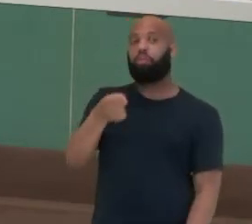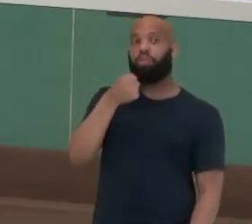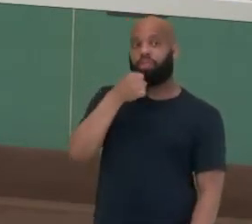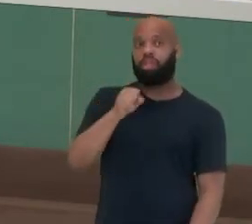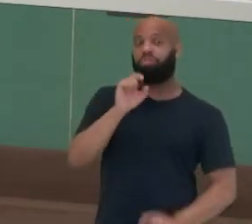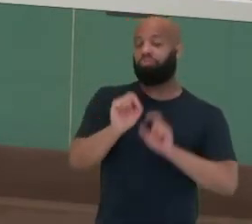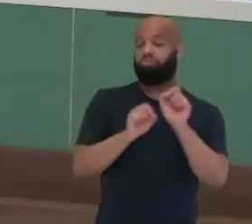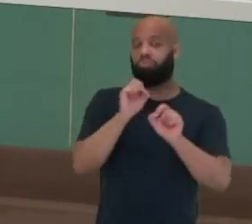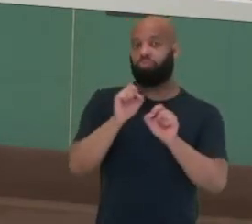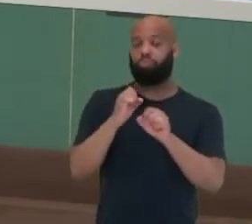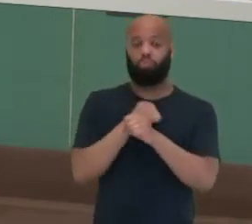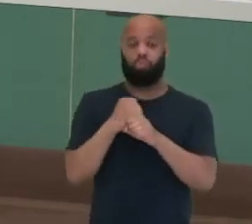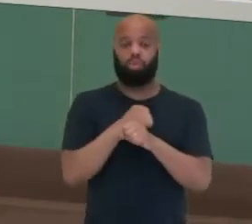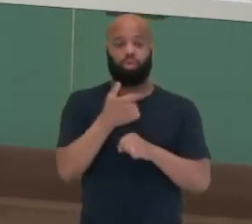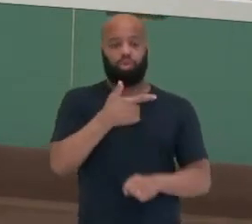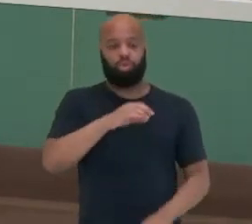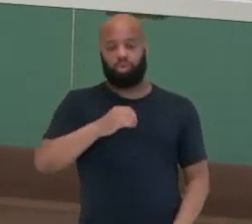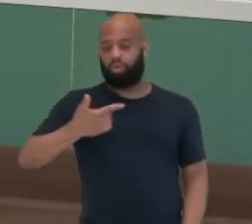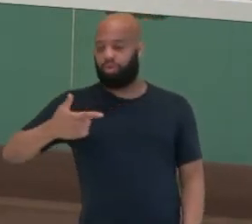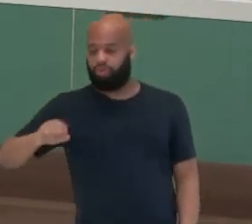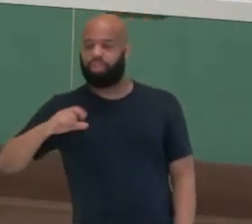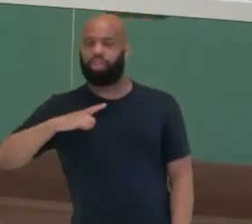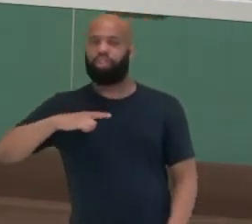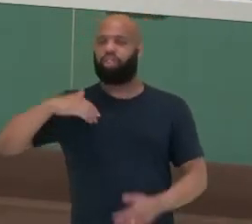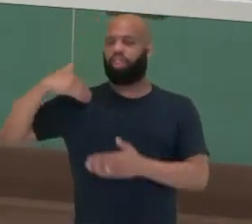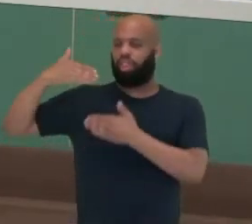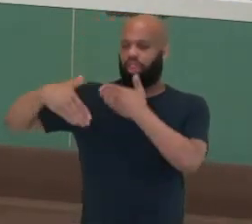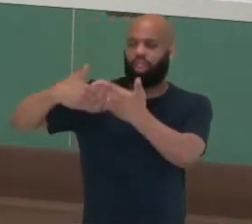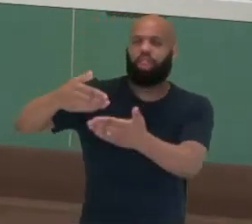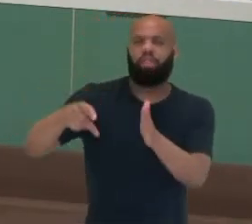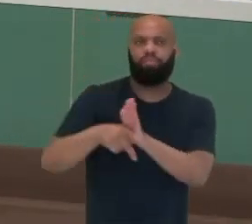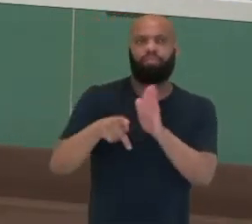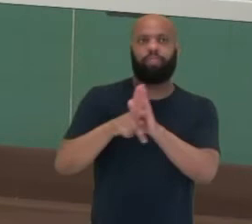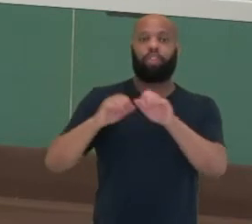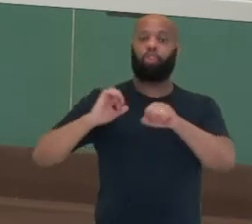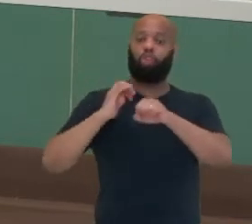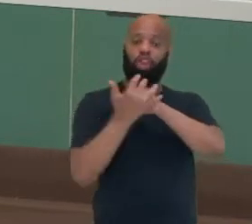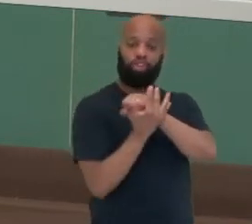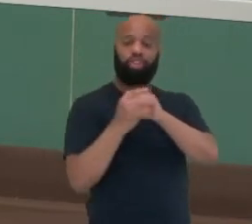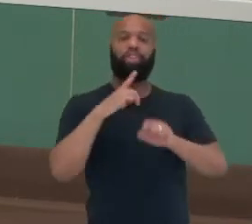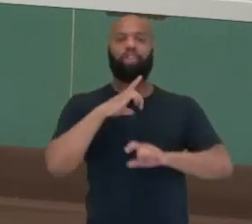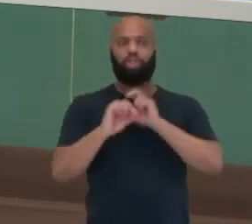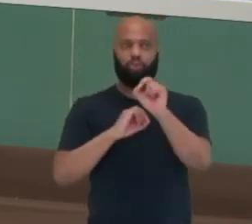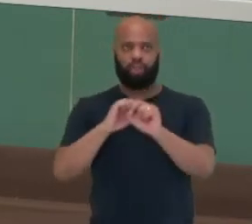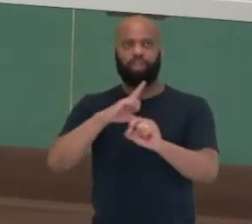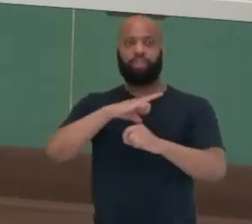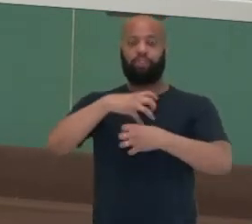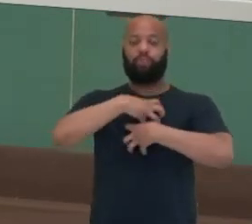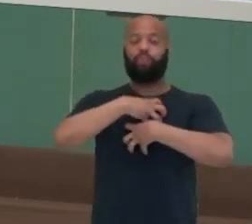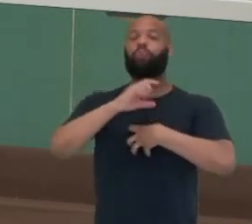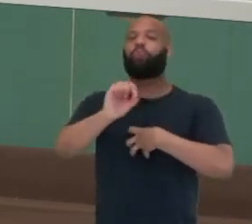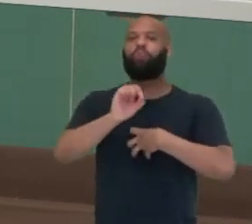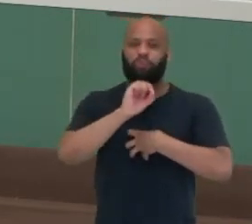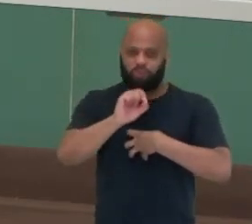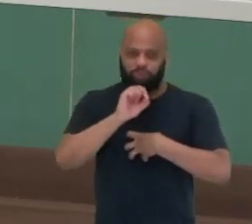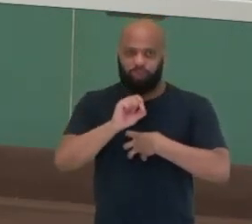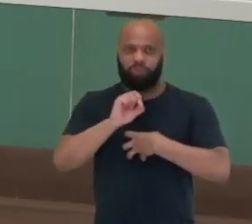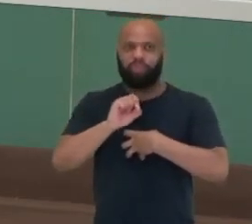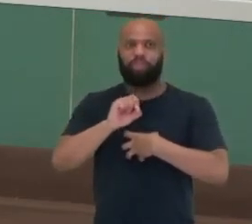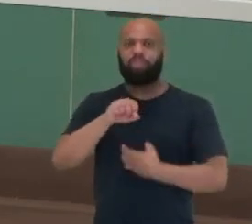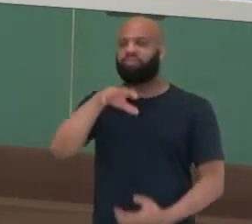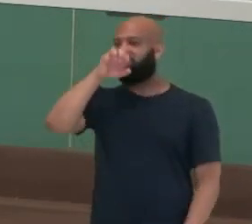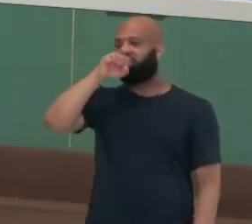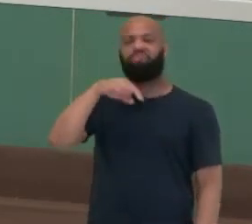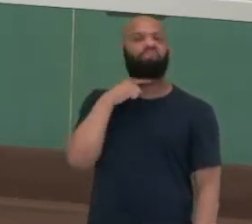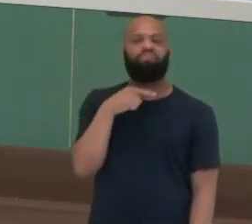2020. A gente percebe que ao longo das notícias que falam da Covid-19, um dos sintomas é a perda do